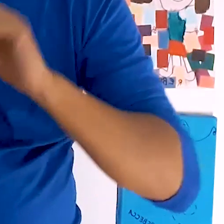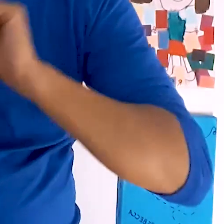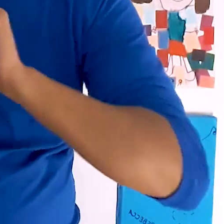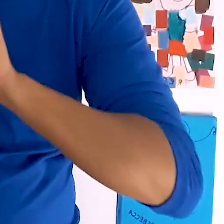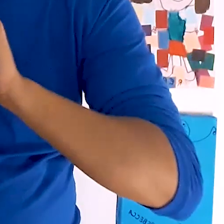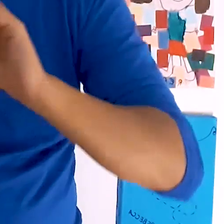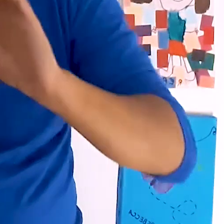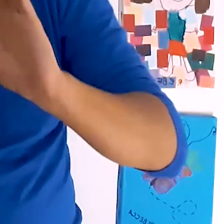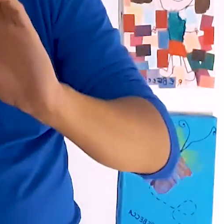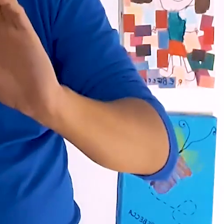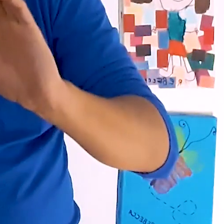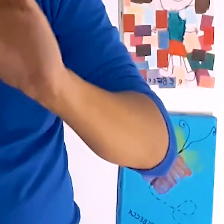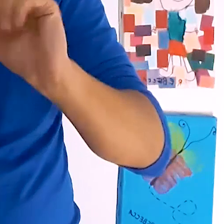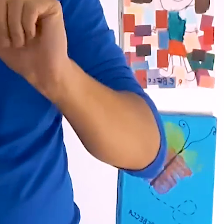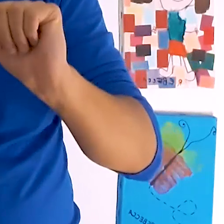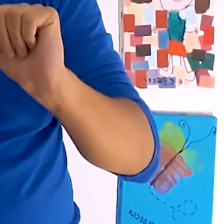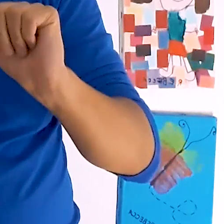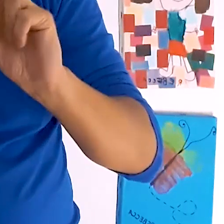o que é?